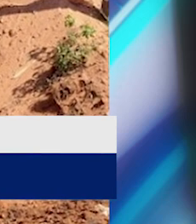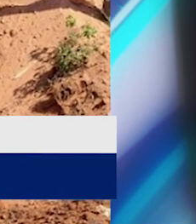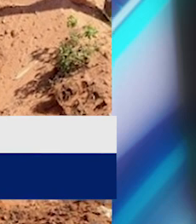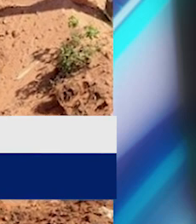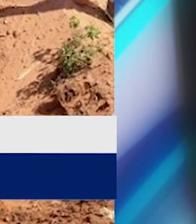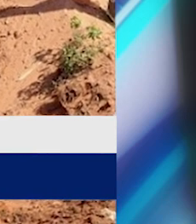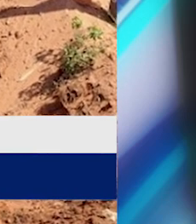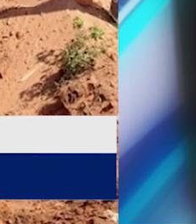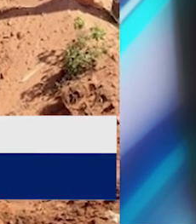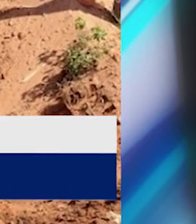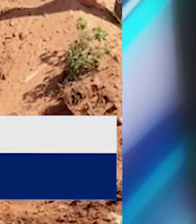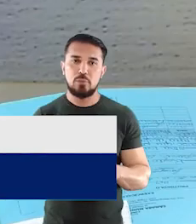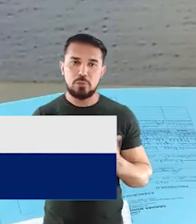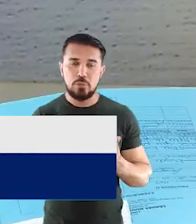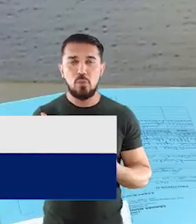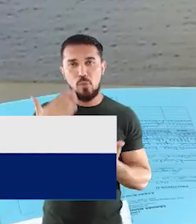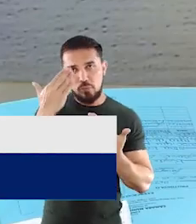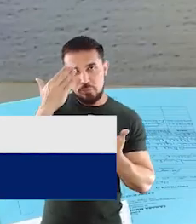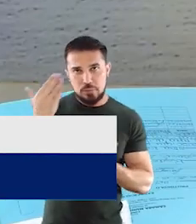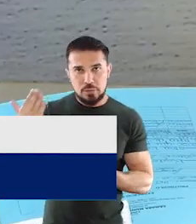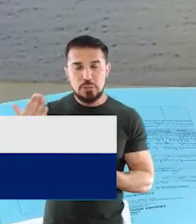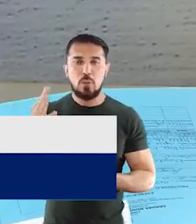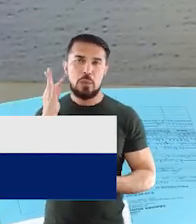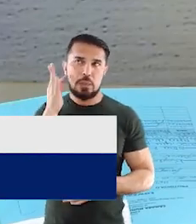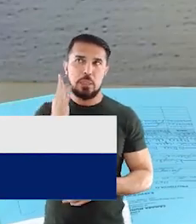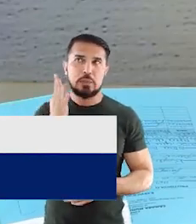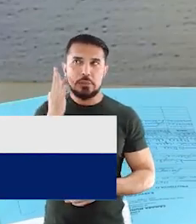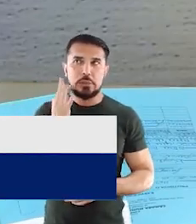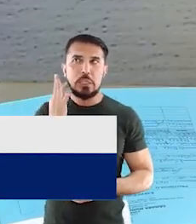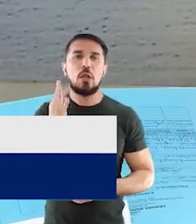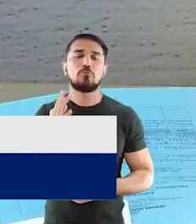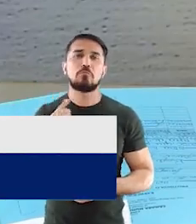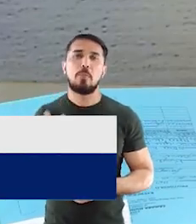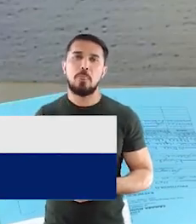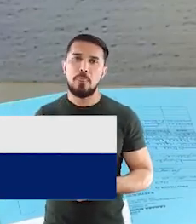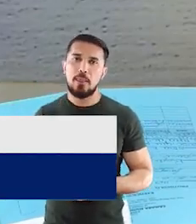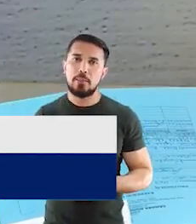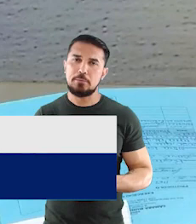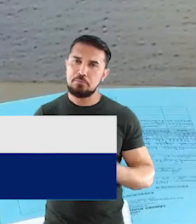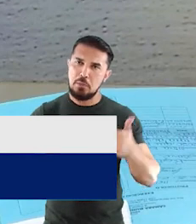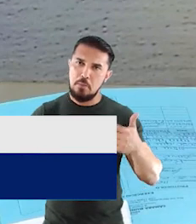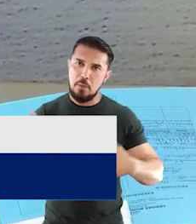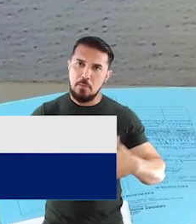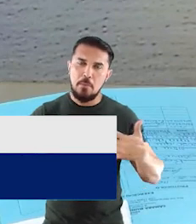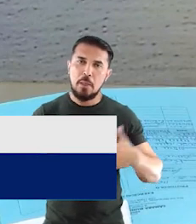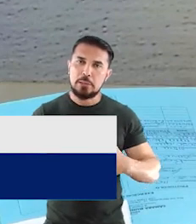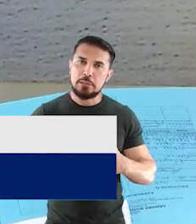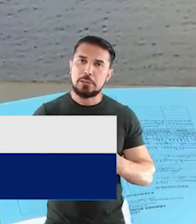Então, agradeço ao Teciliano, vereador Teciliano, pela intervenção.